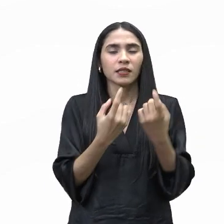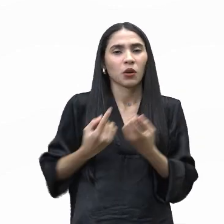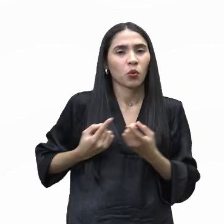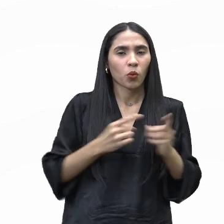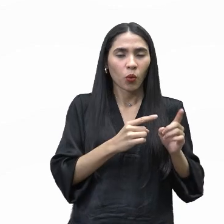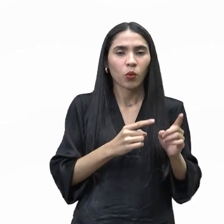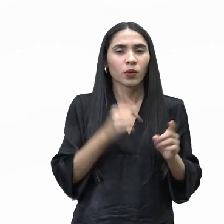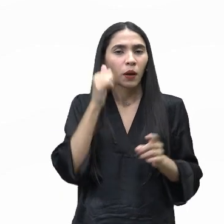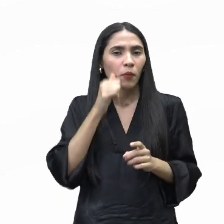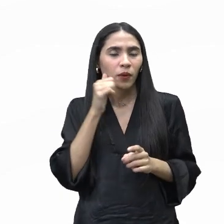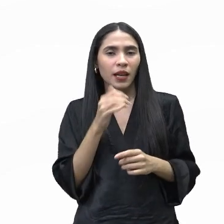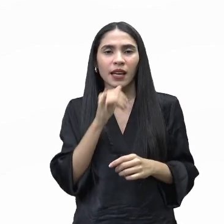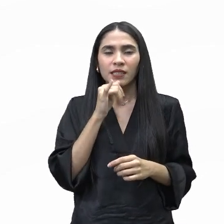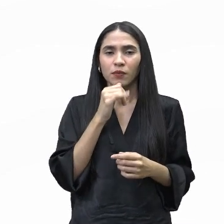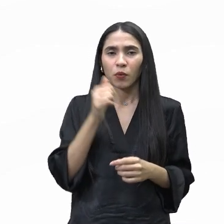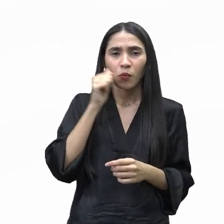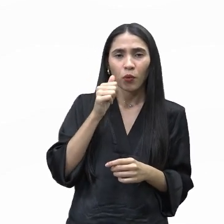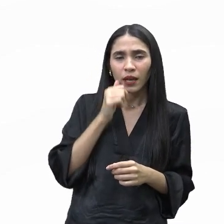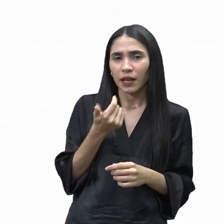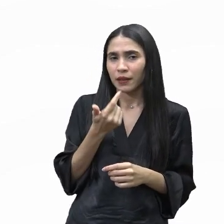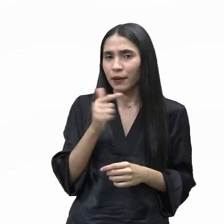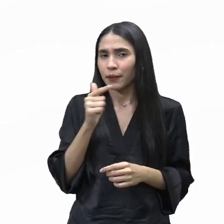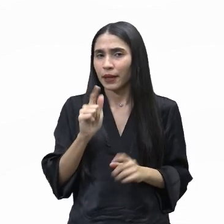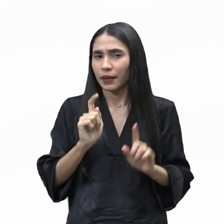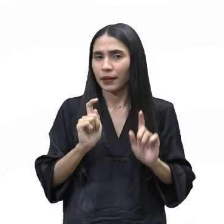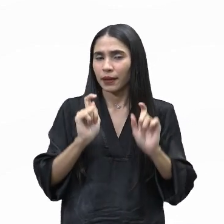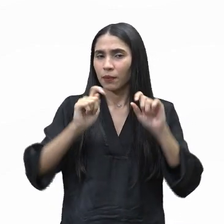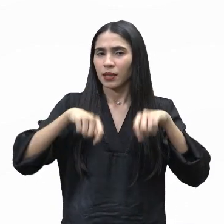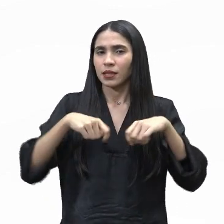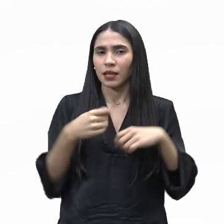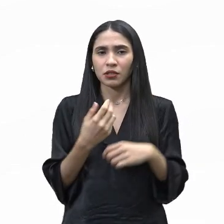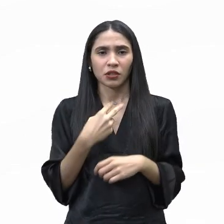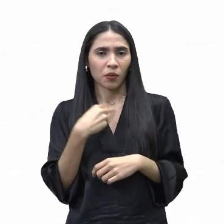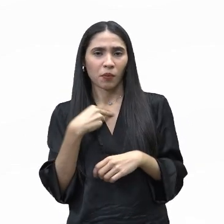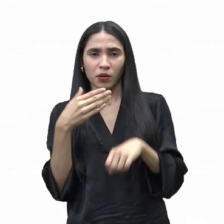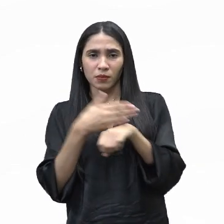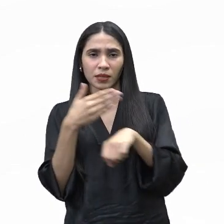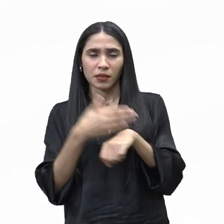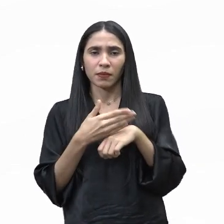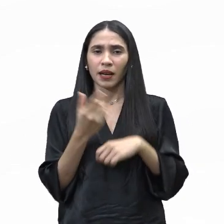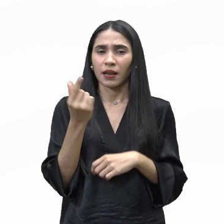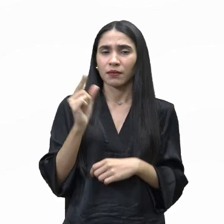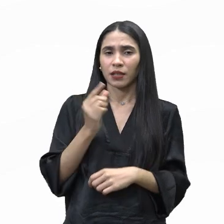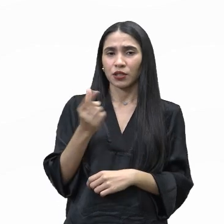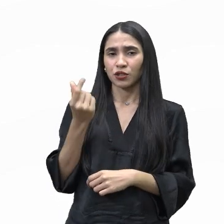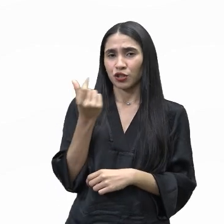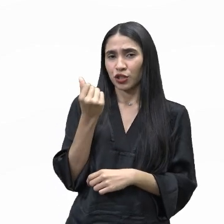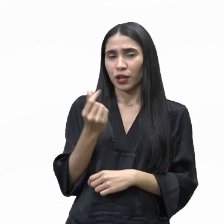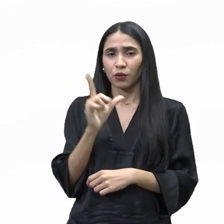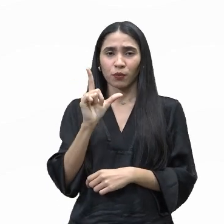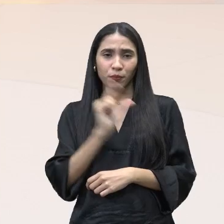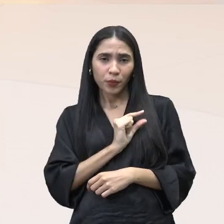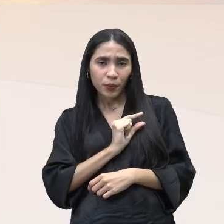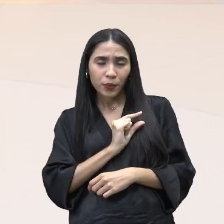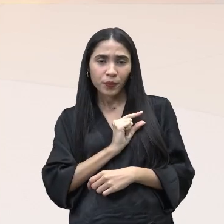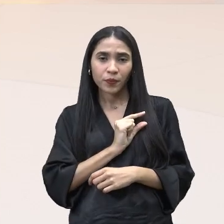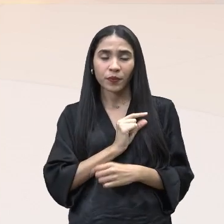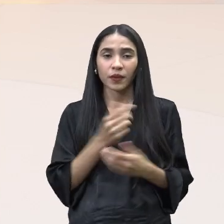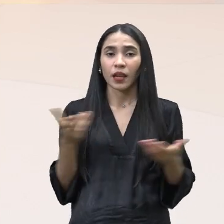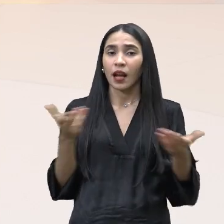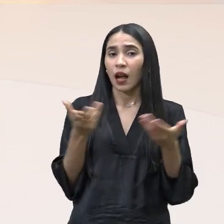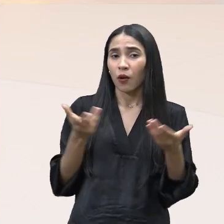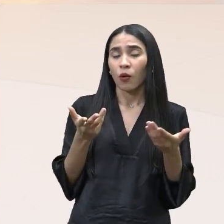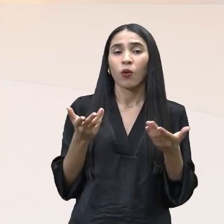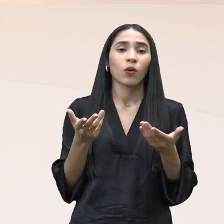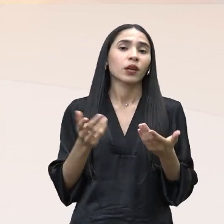mulher não pode, não tem capacidade, não pode participar, a mulher ganha menos que o homem, né? Agora,